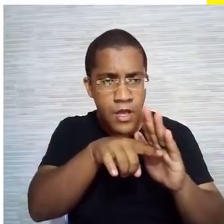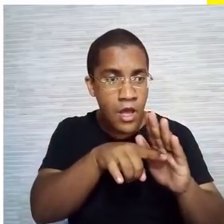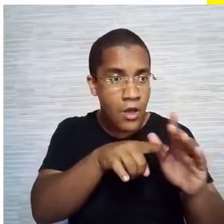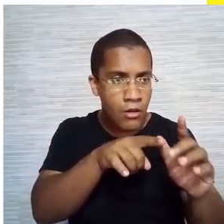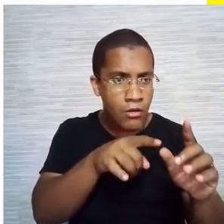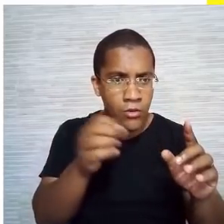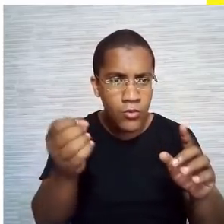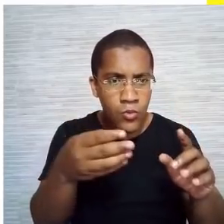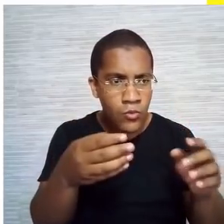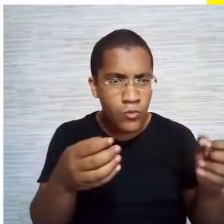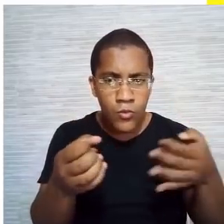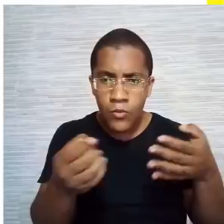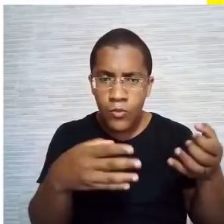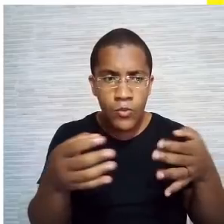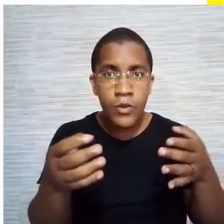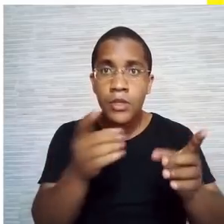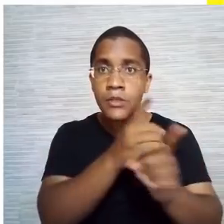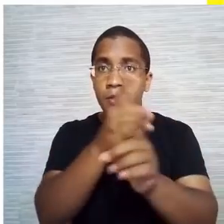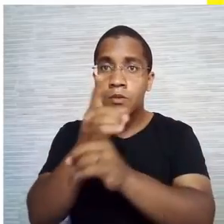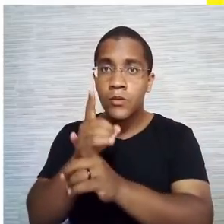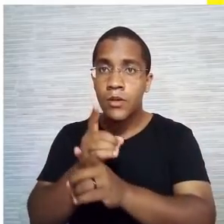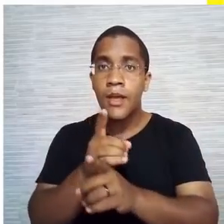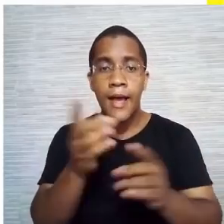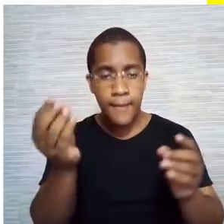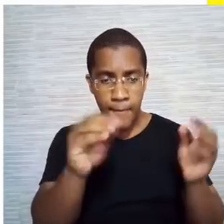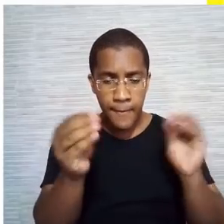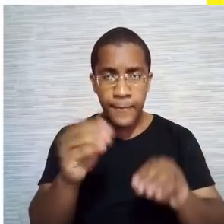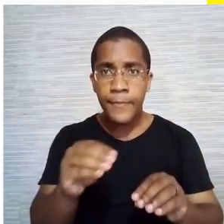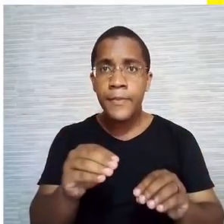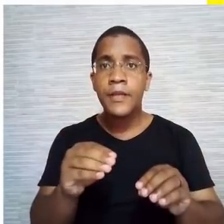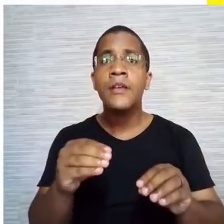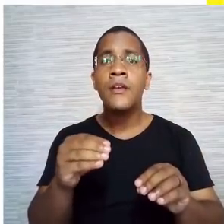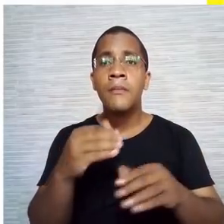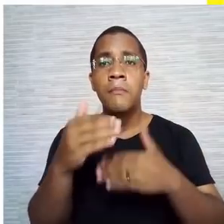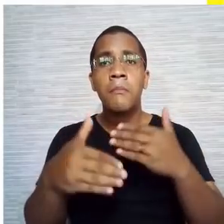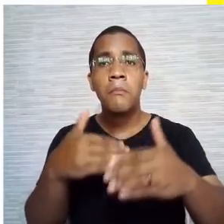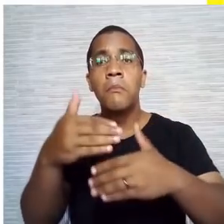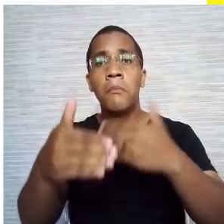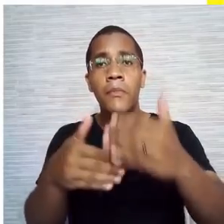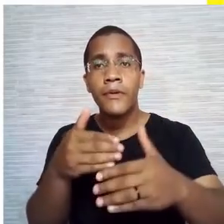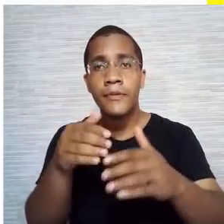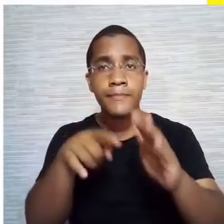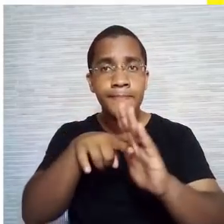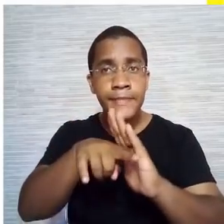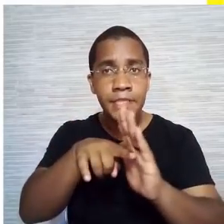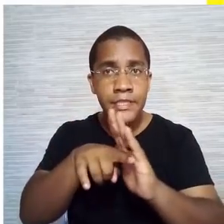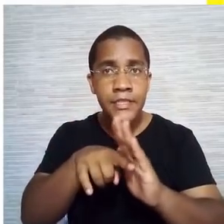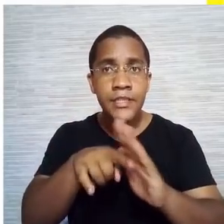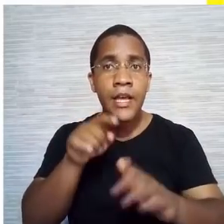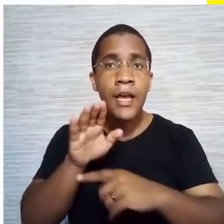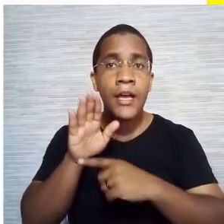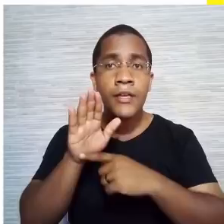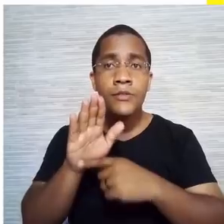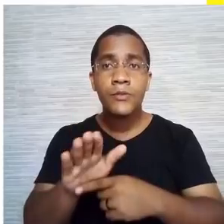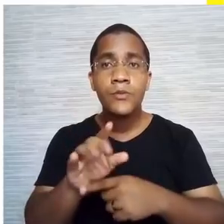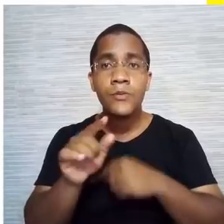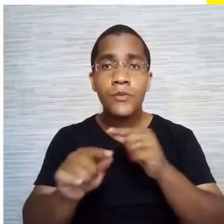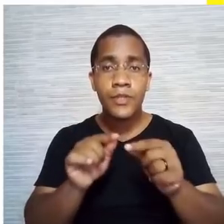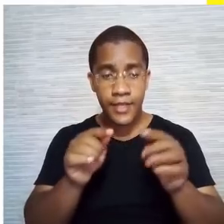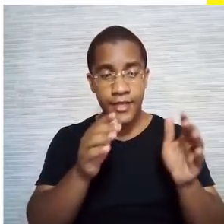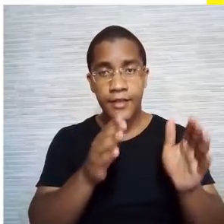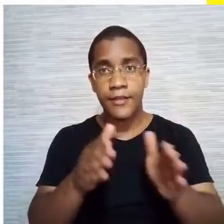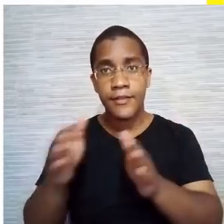elaboração de seu estudo. Nesse decorrer, o resultado dessa pesquisa vai trazer o quê?